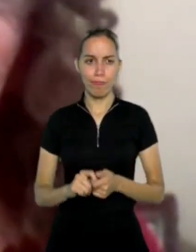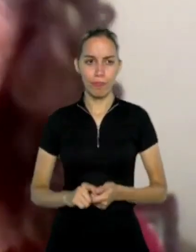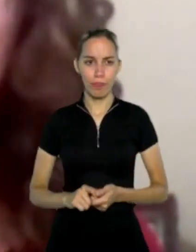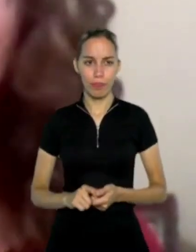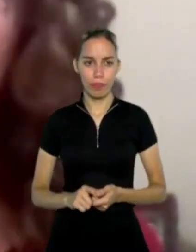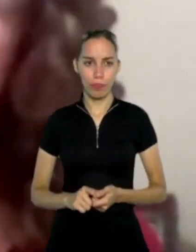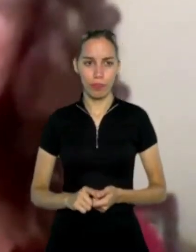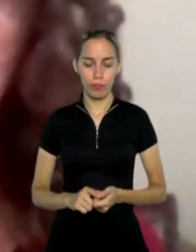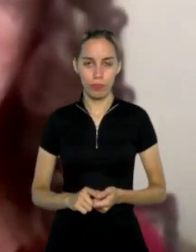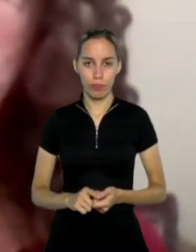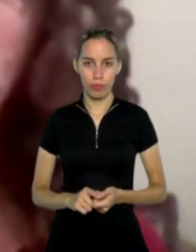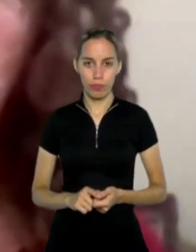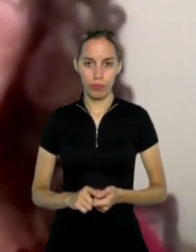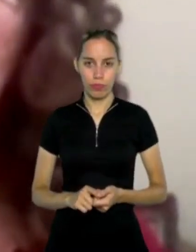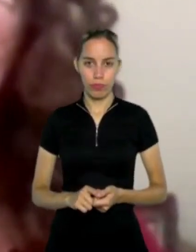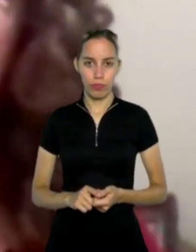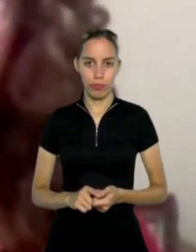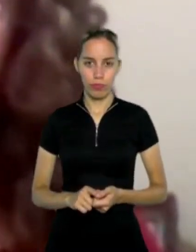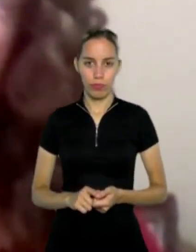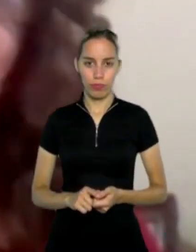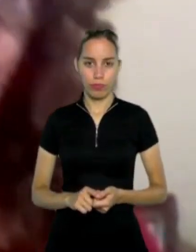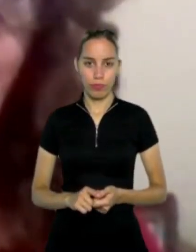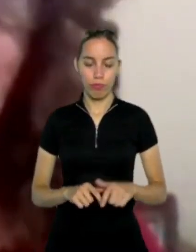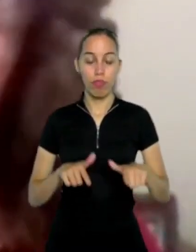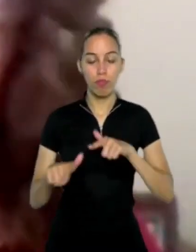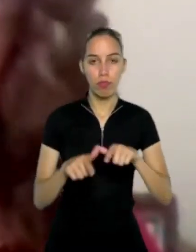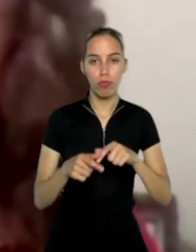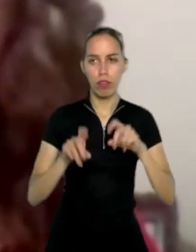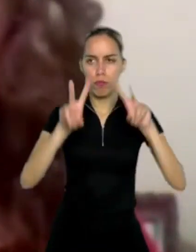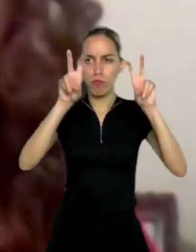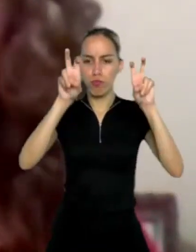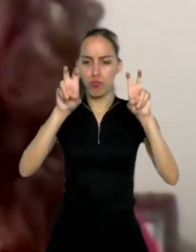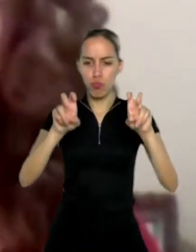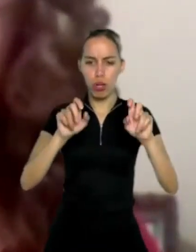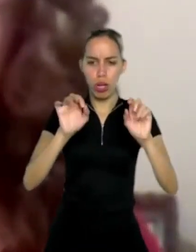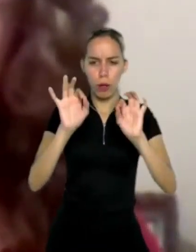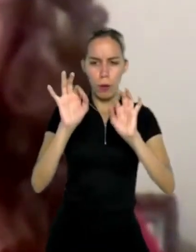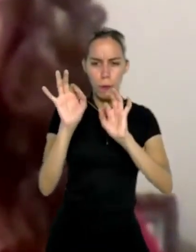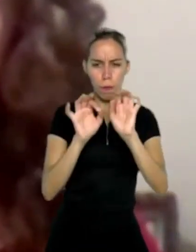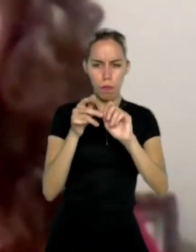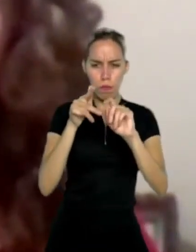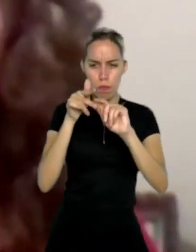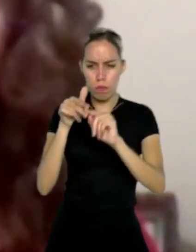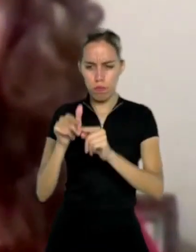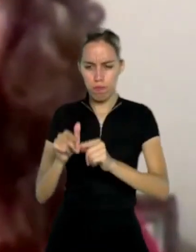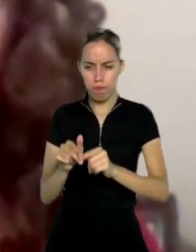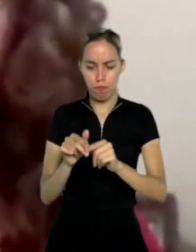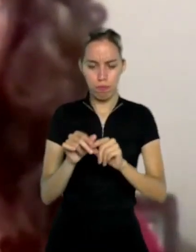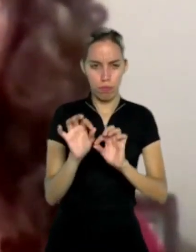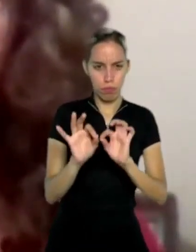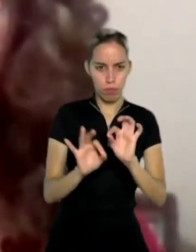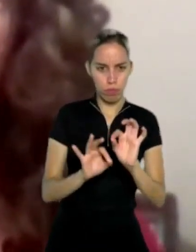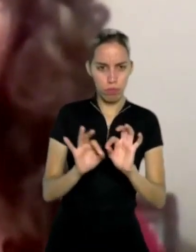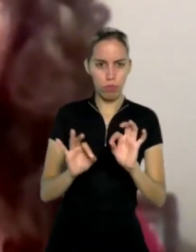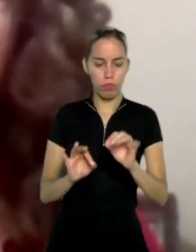de refinamento mesmo, né? Eu falo que talvez esse seja o meu trabalho